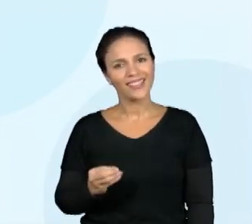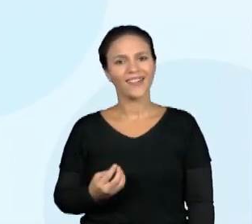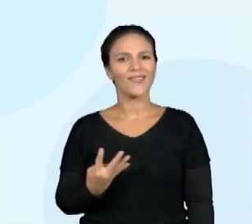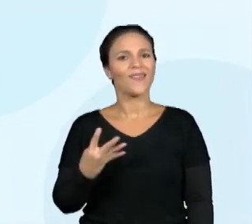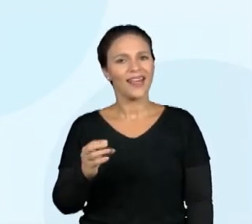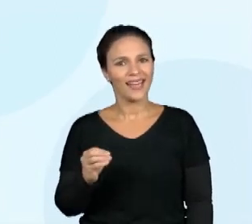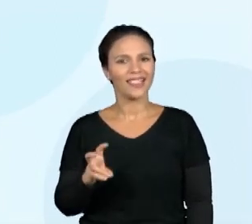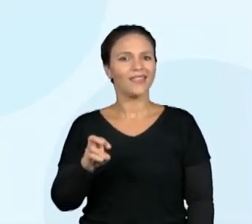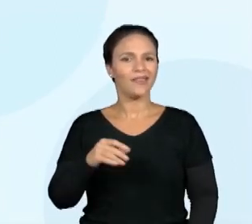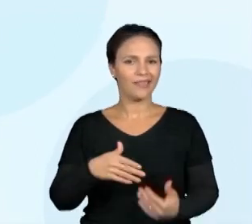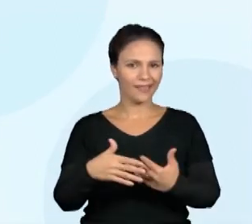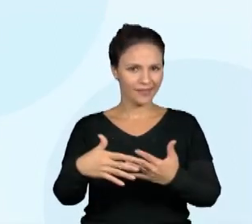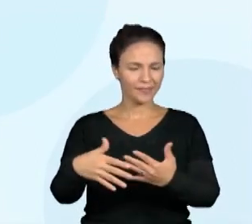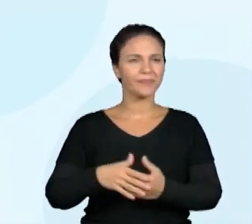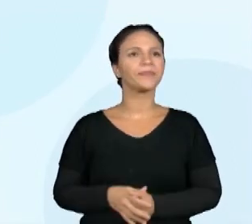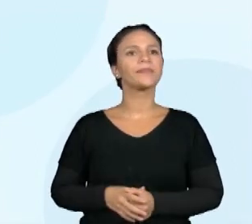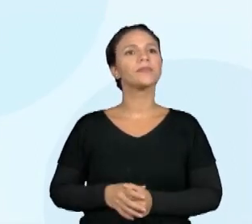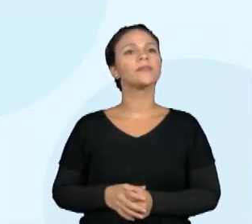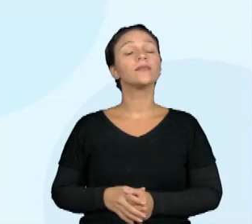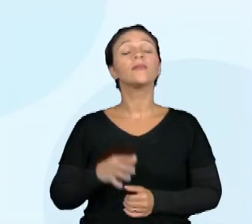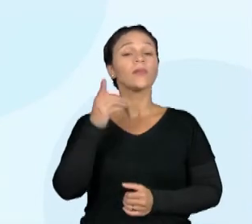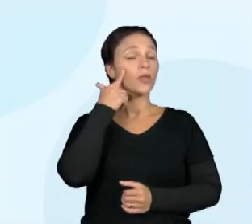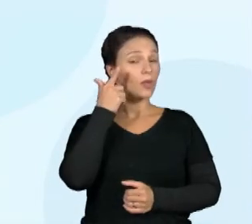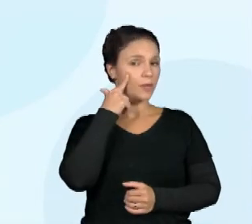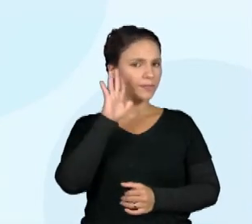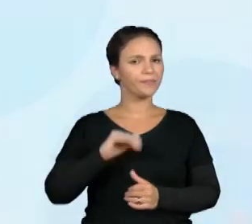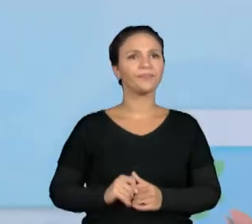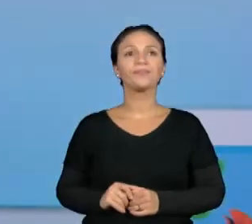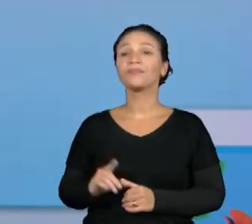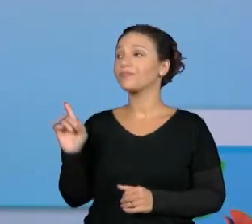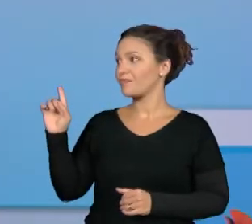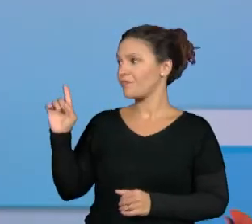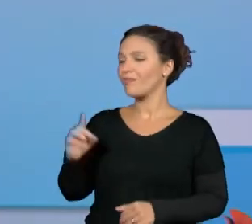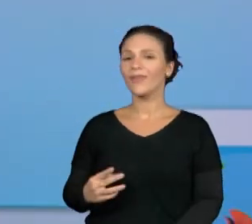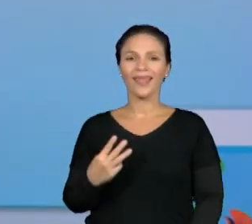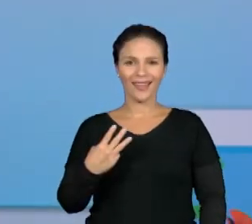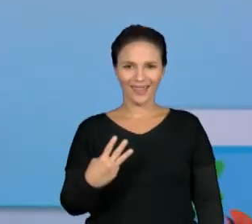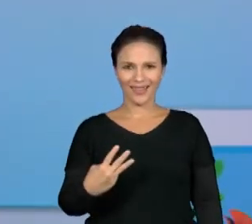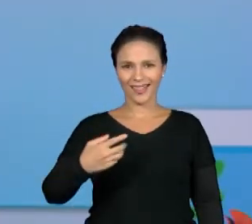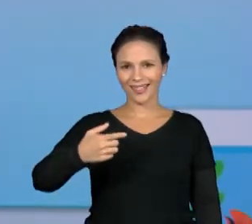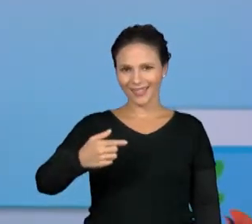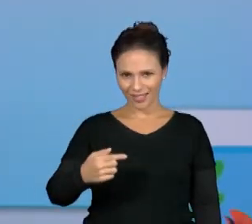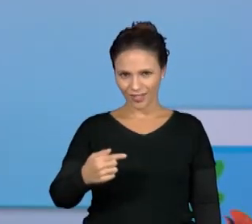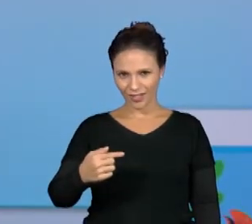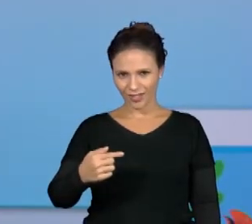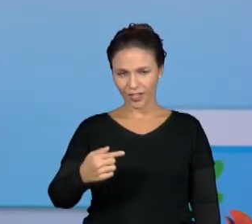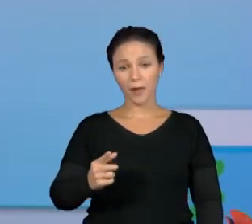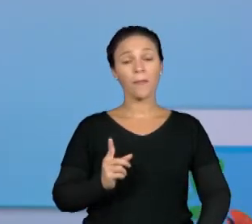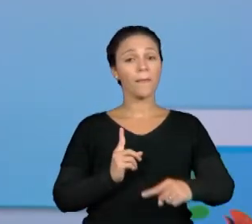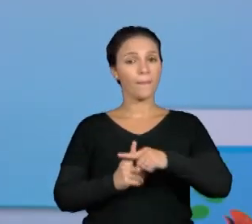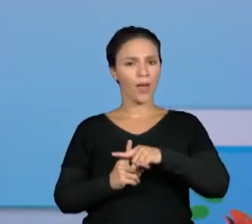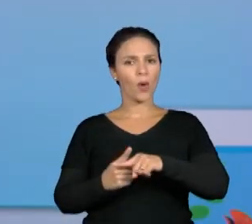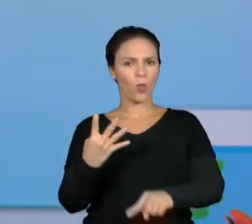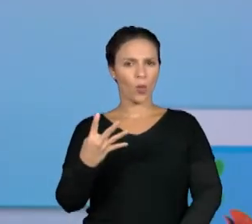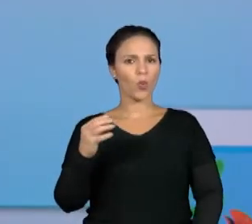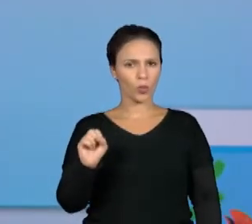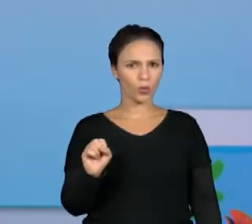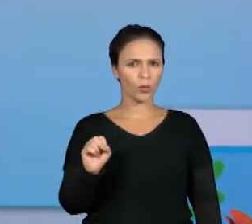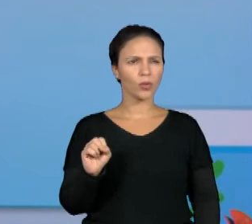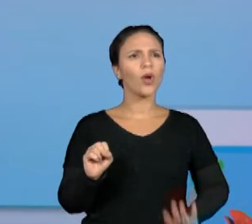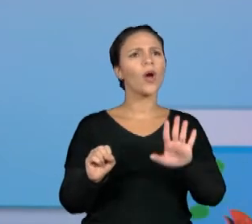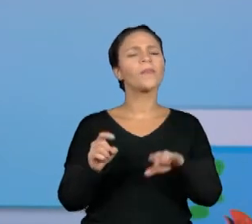olha só, eu tenho que fazer 37 mais 48. O 37, ele